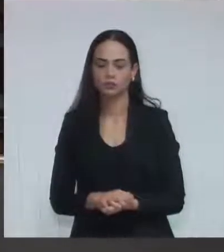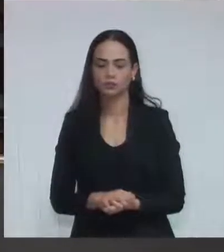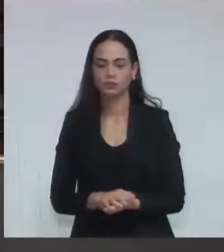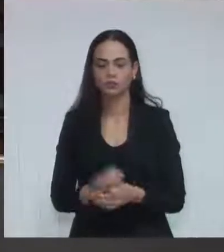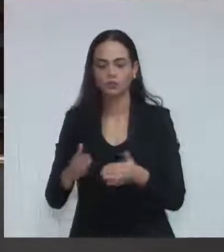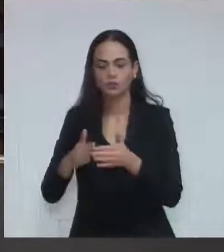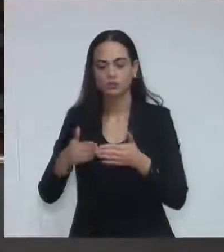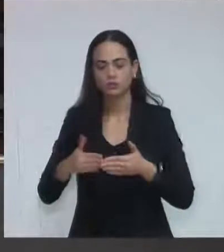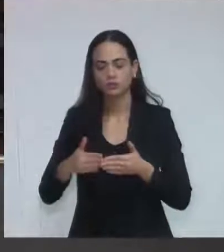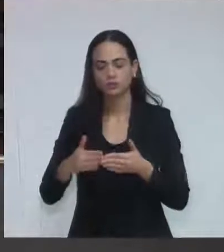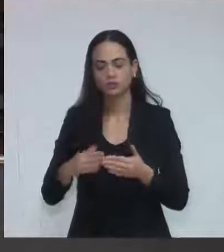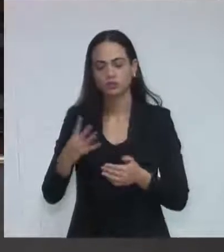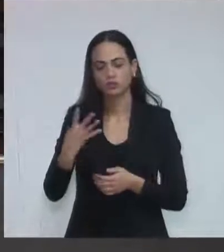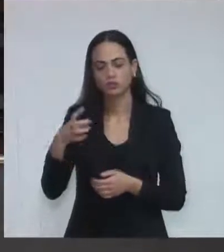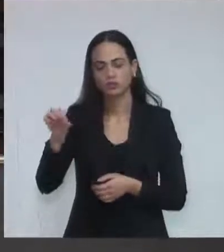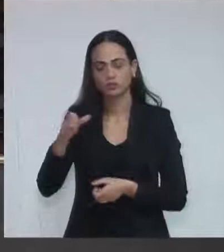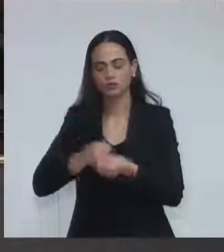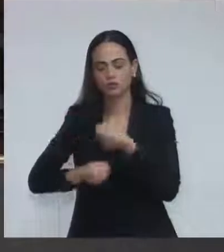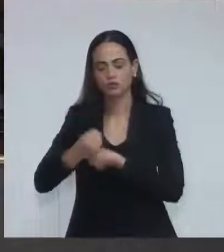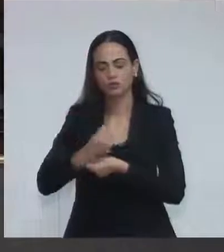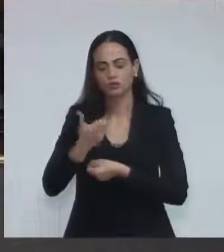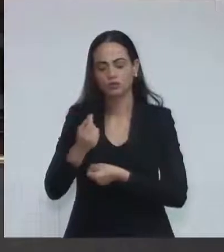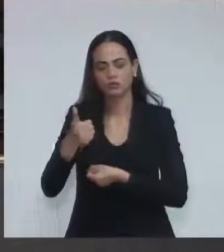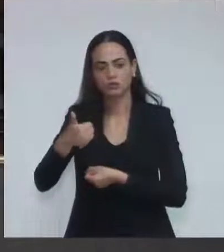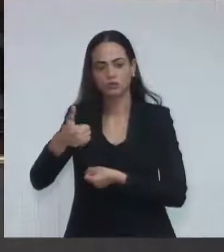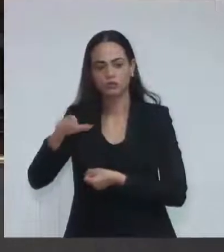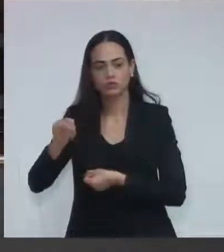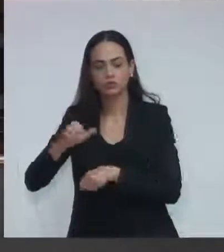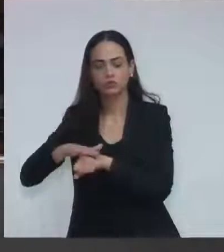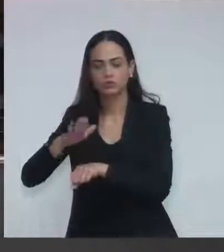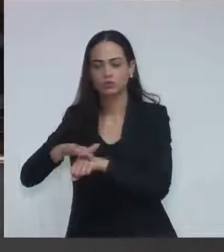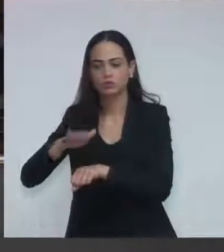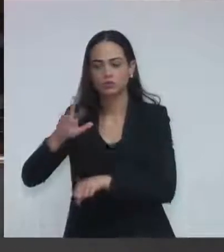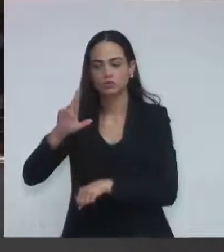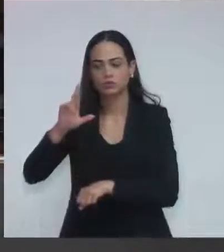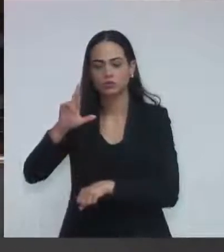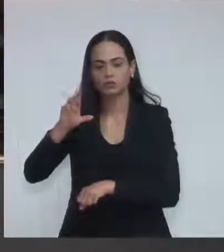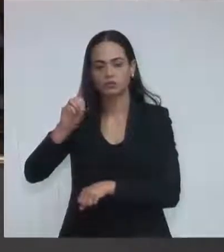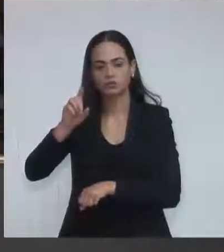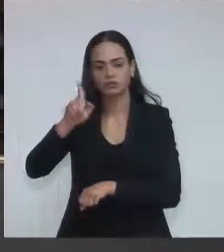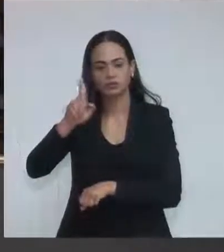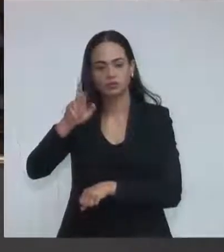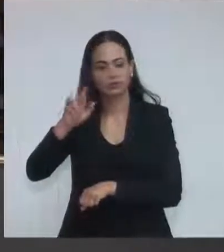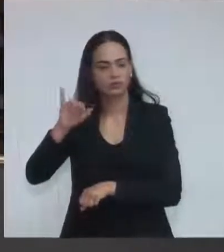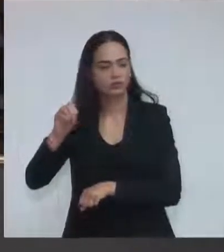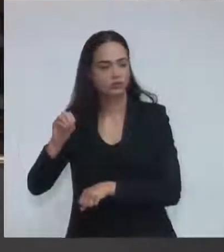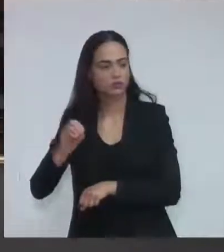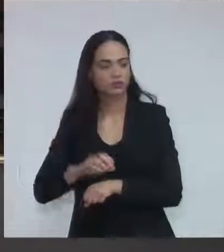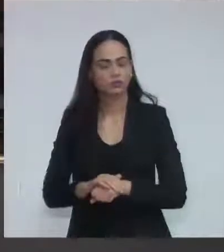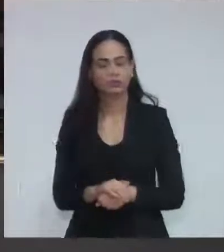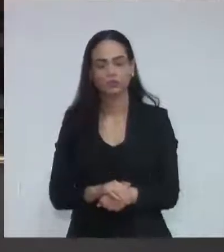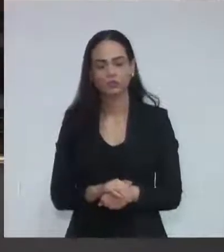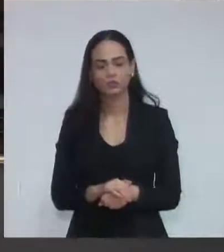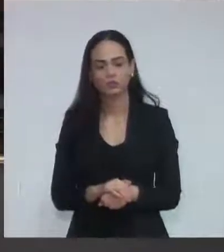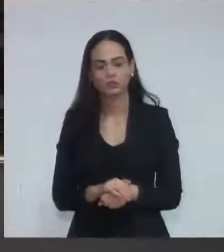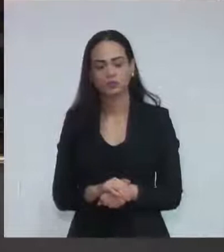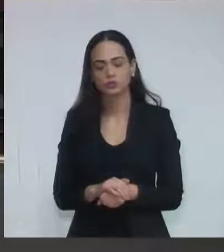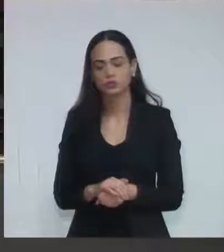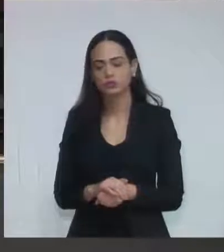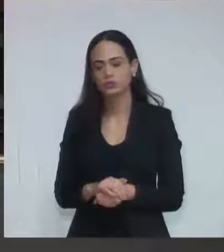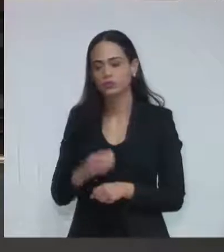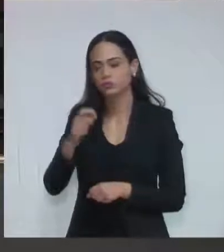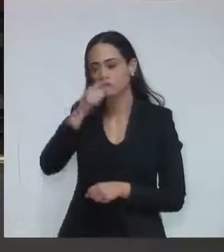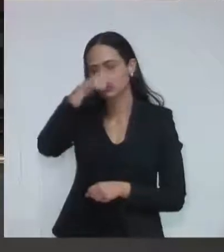Requerimento número 49, 2018. Autoria, vereador Rodrigo Paixão. Requeremos, nos termos constitucionais, legais e regimentais, digniciador da mesa oficial do senhor